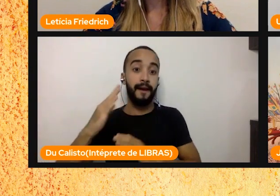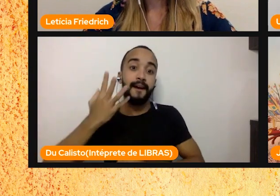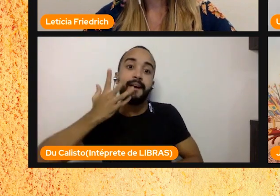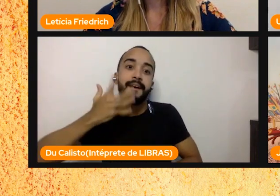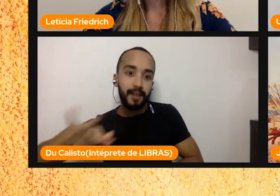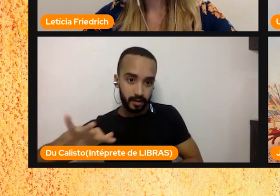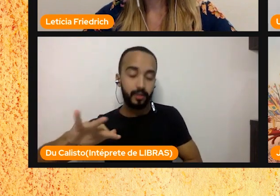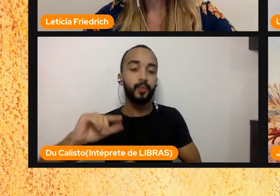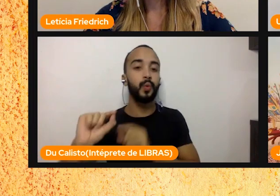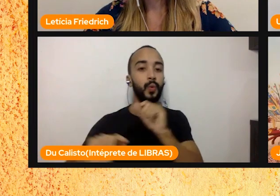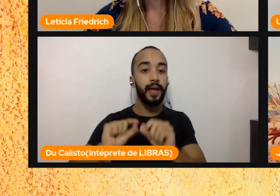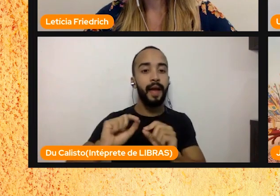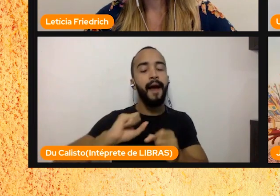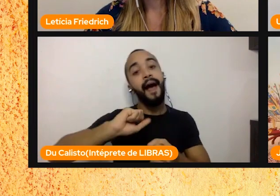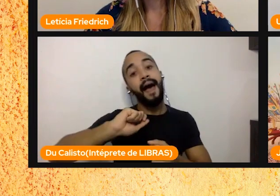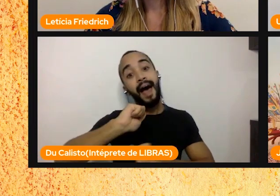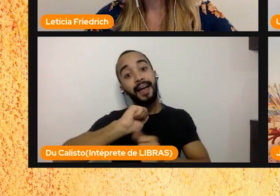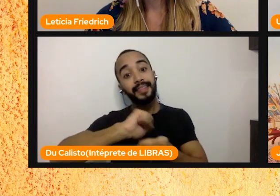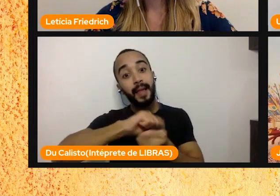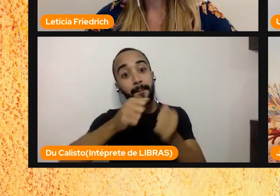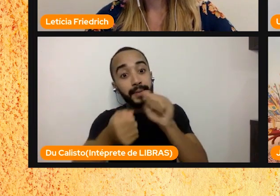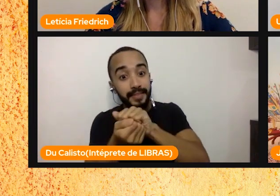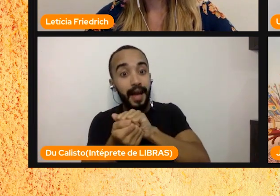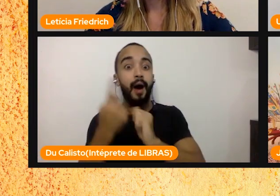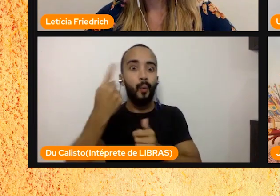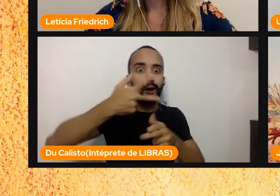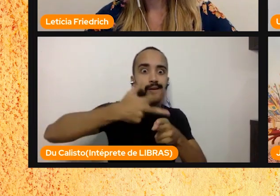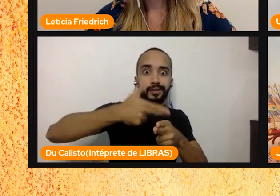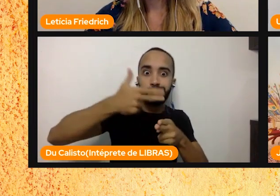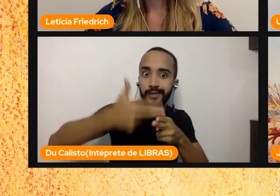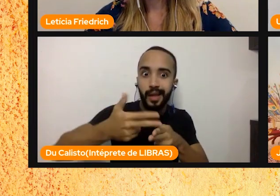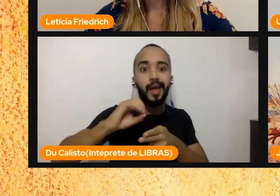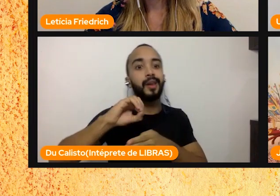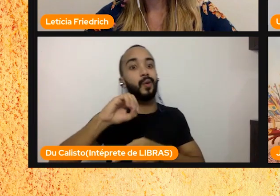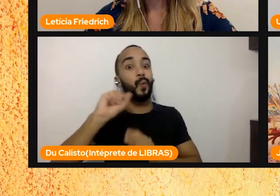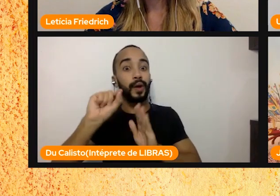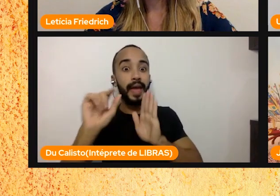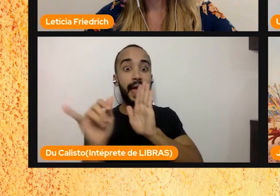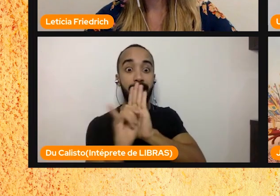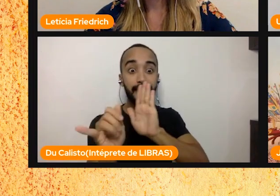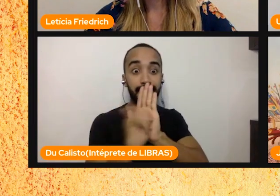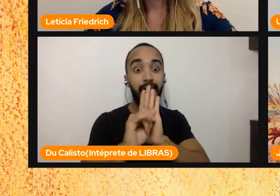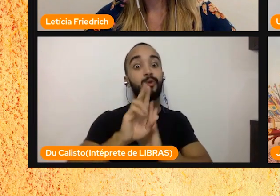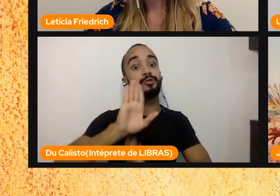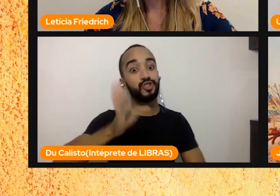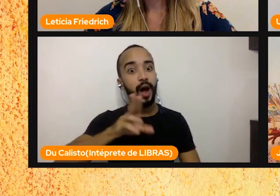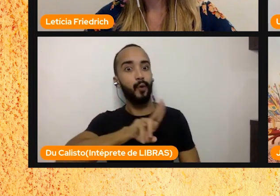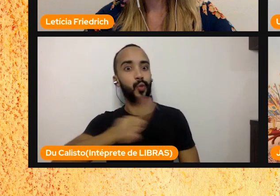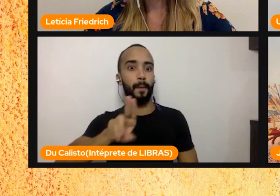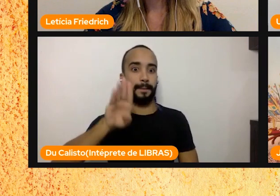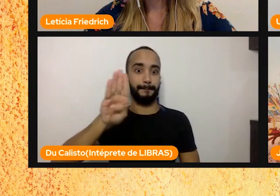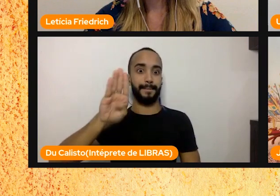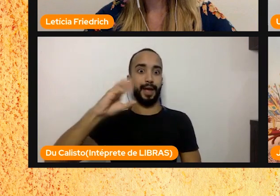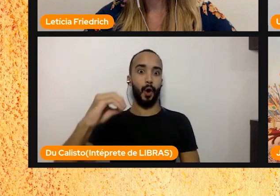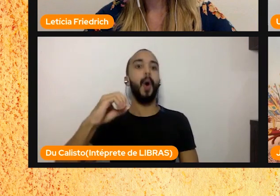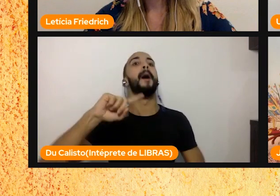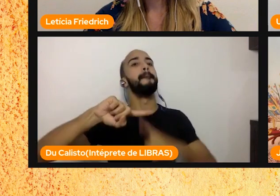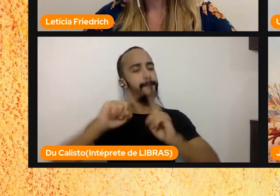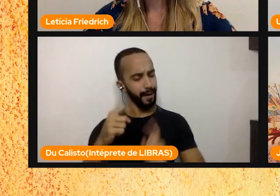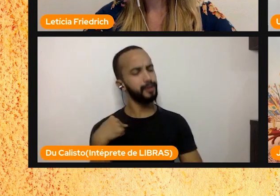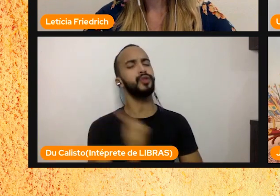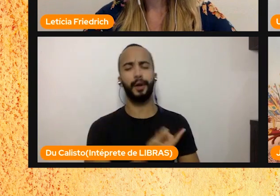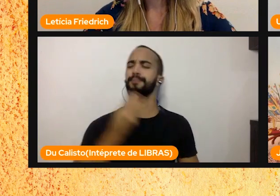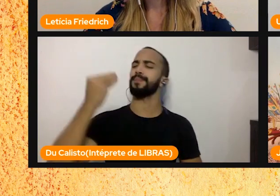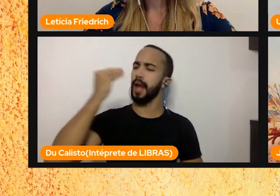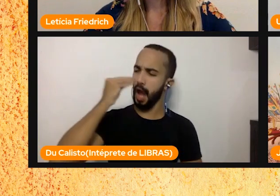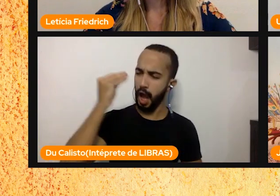série já não é muito juízo, e com baixo orçamento, né? O edital já chamava BO, então, assim, mas vamos fazer. E foram 9